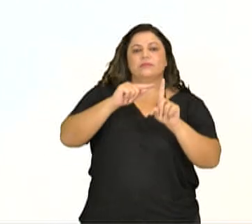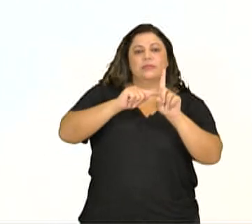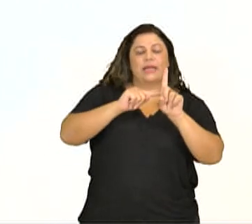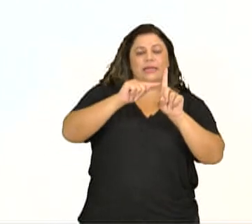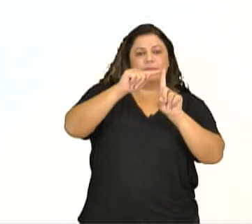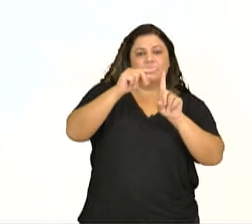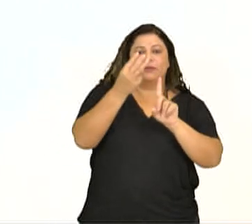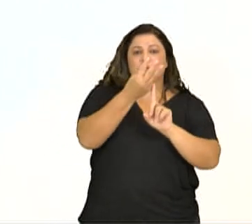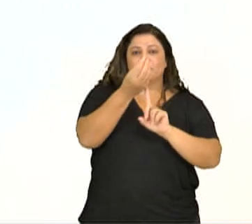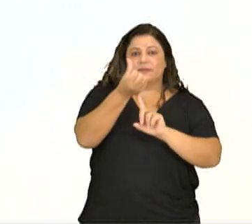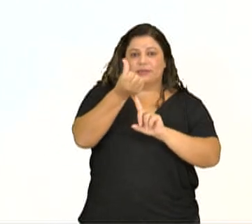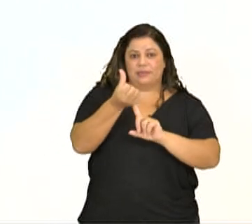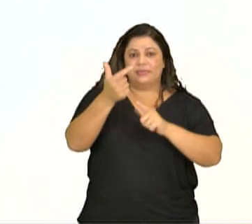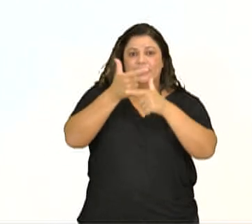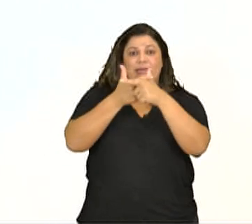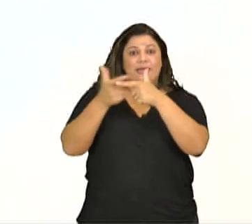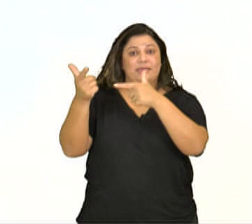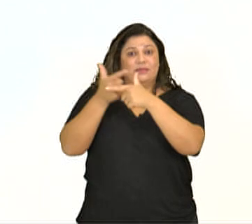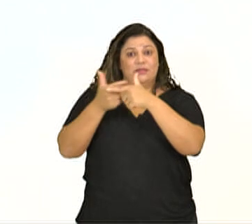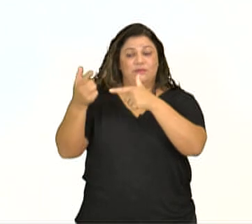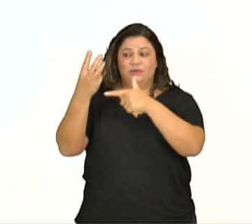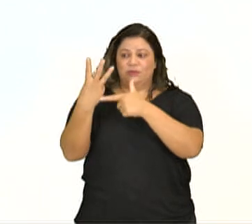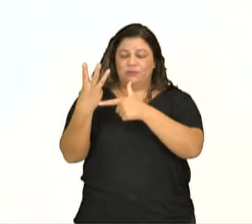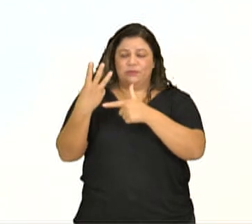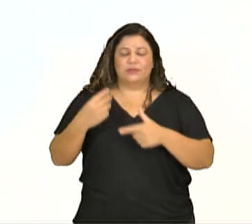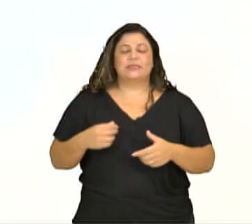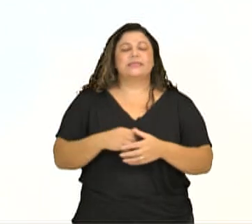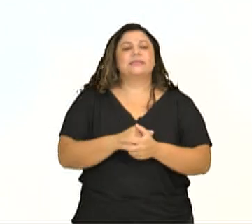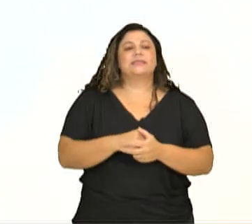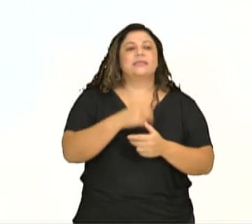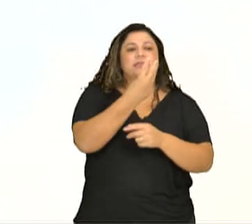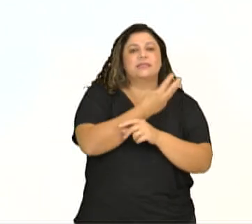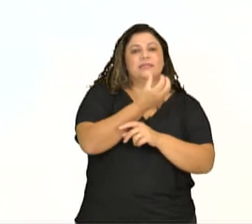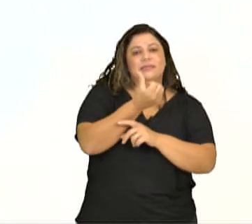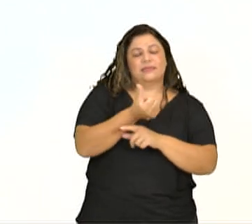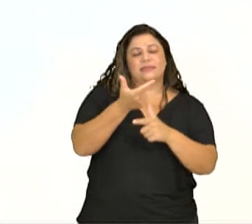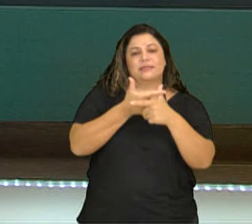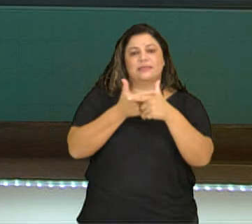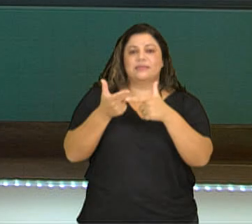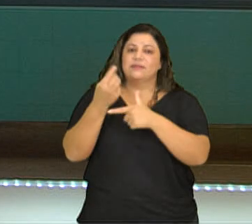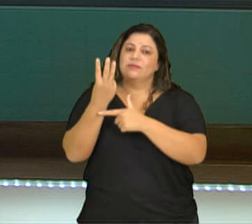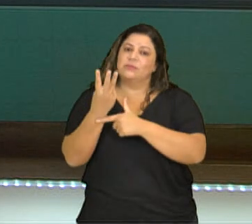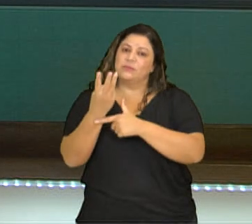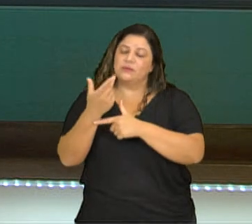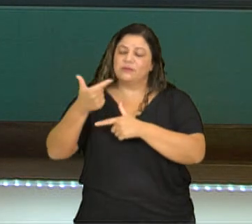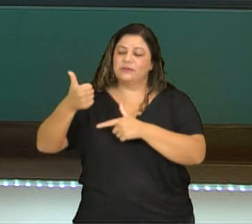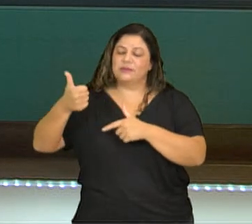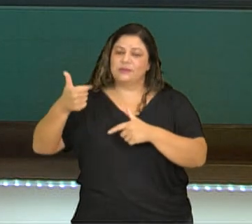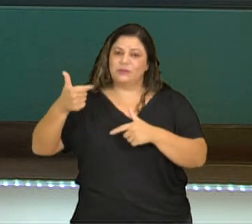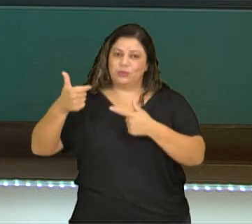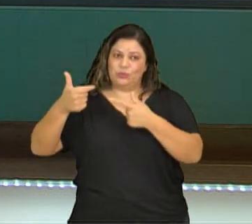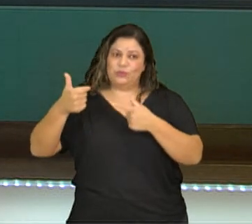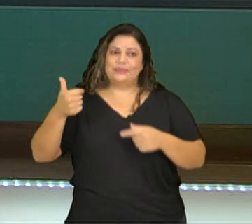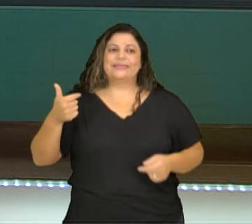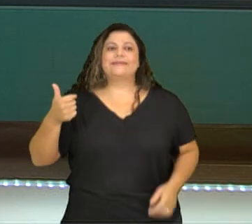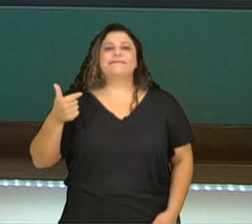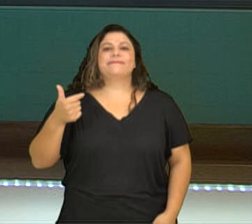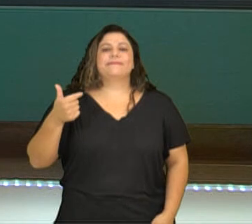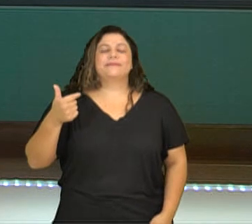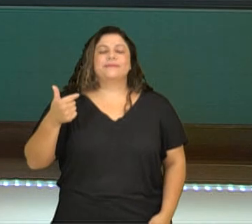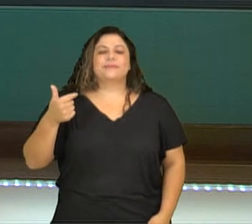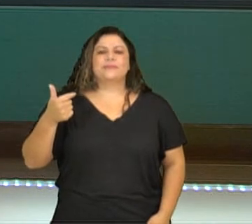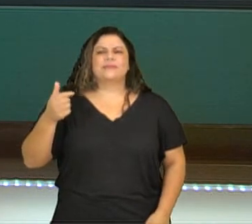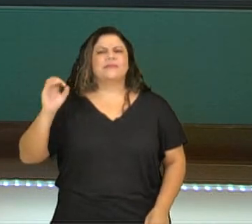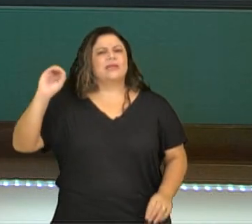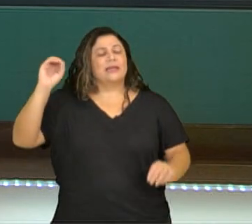de 36 e vamos dividir por 3. 36 dividido por 3 é 12 graus. Então,